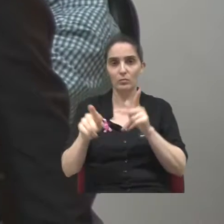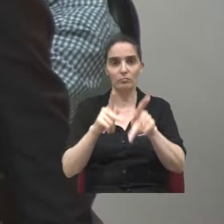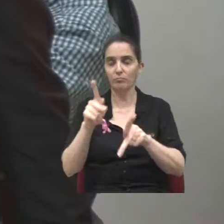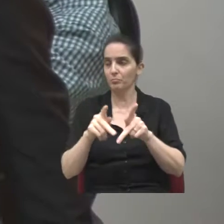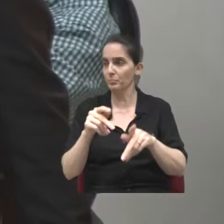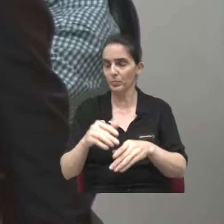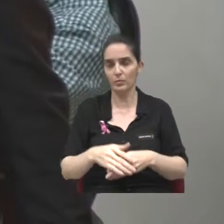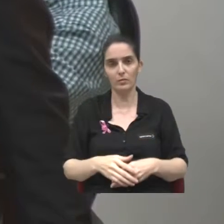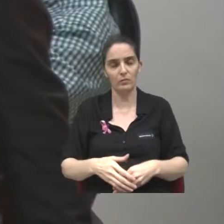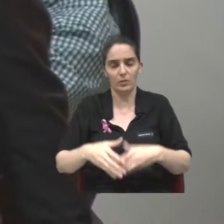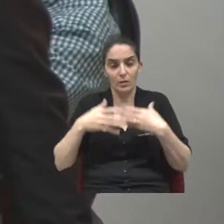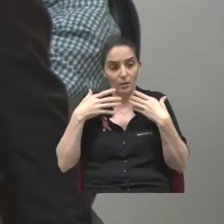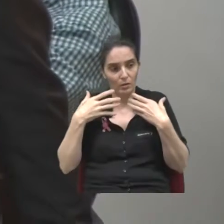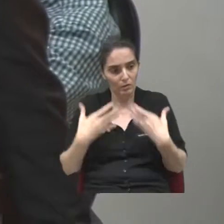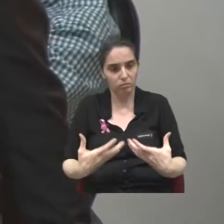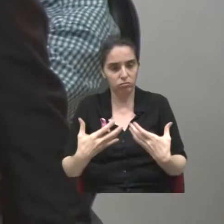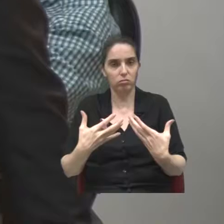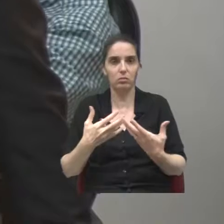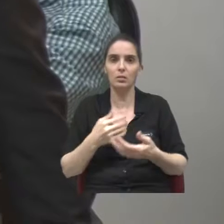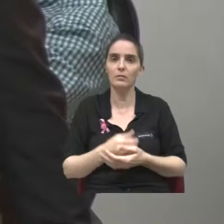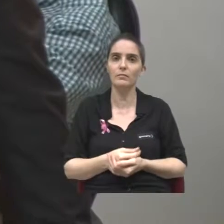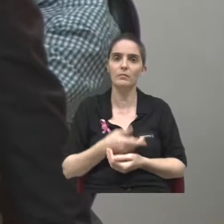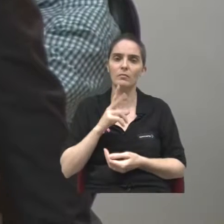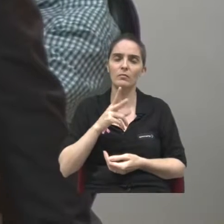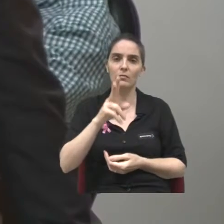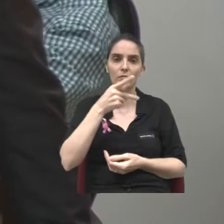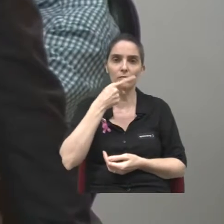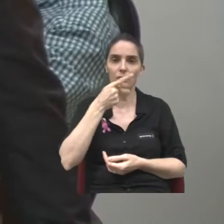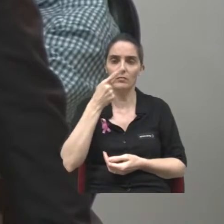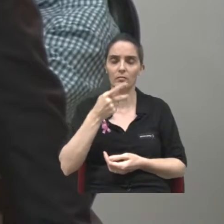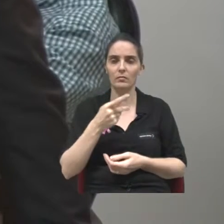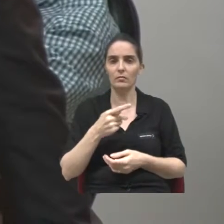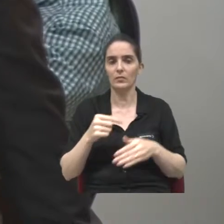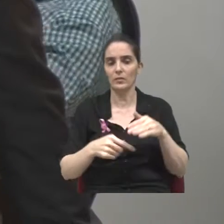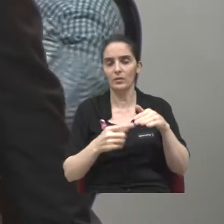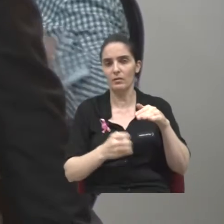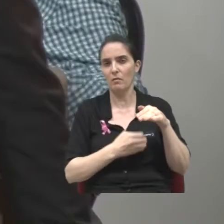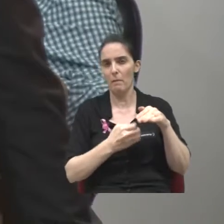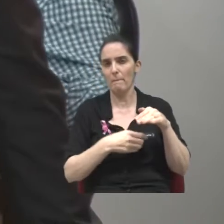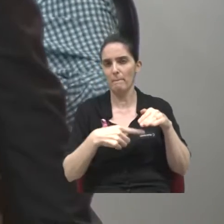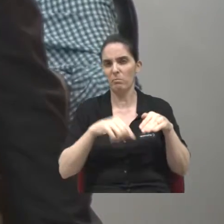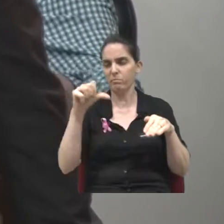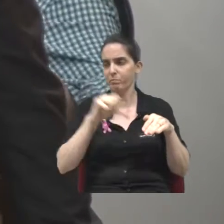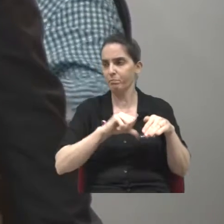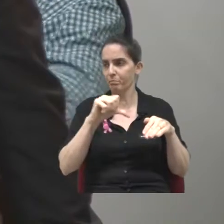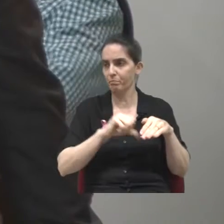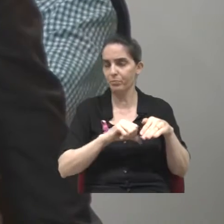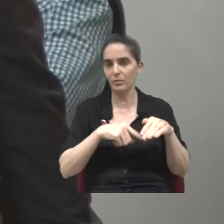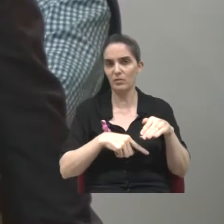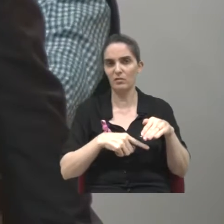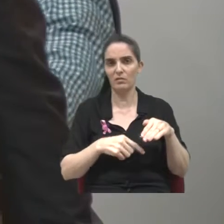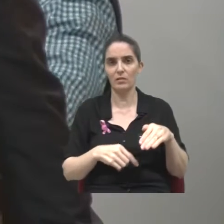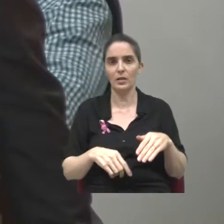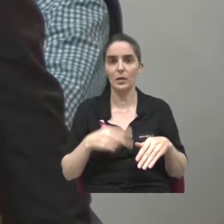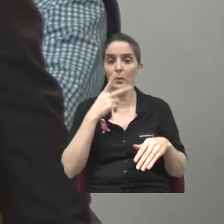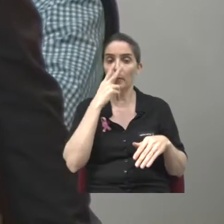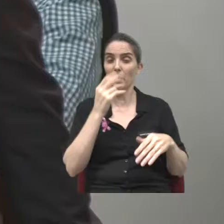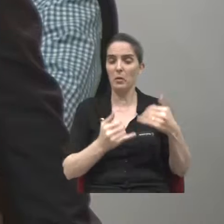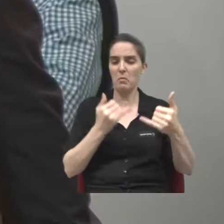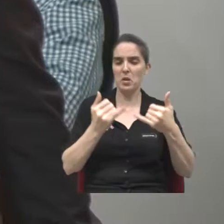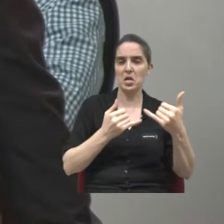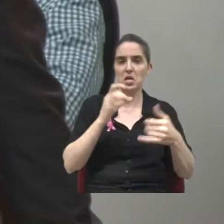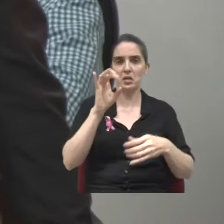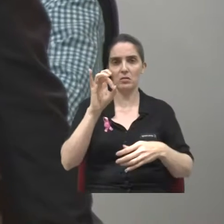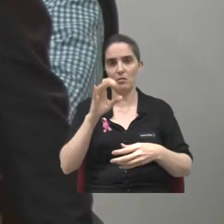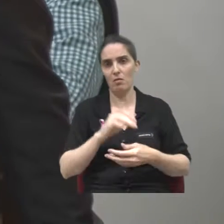Chega. Eu sempre falei aqui dessa empresa. Essa empresa brinca com a população, de verdade.